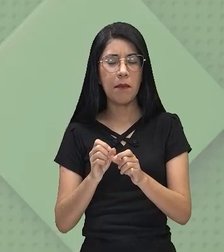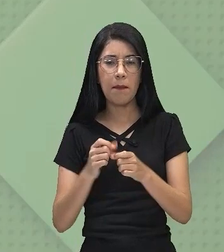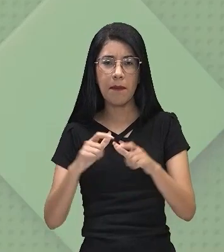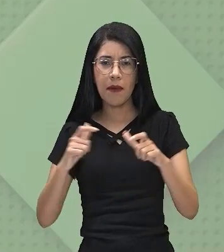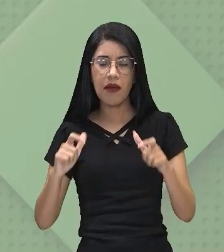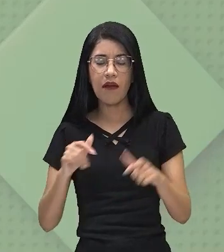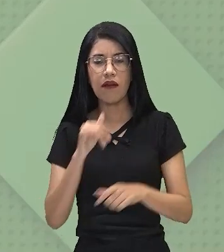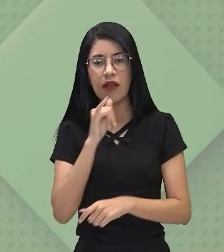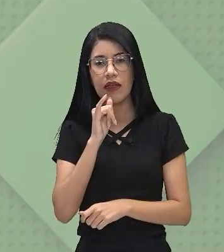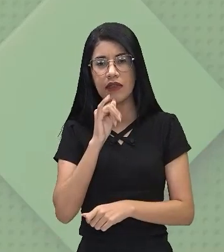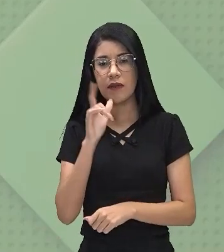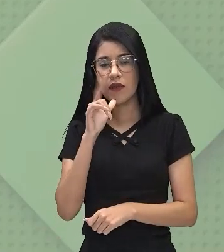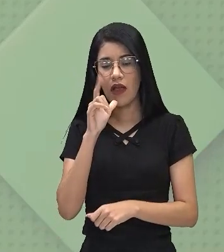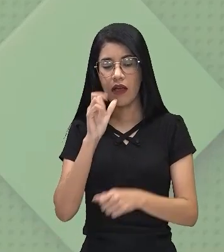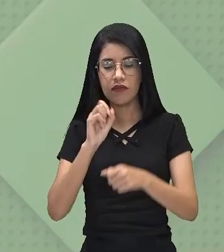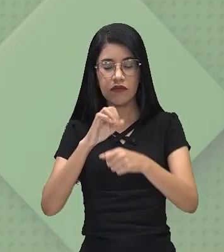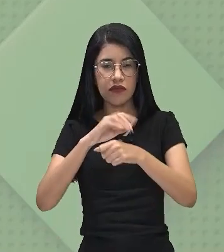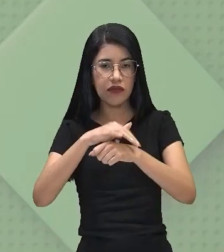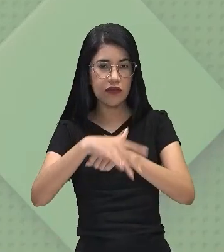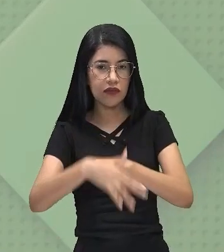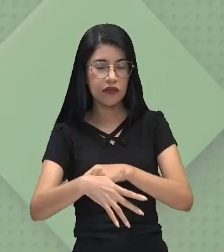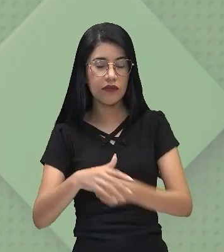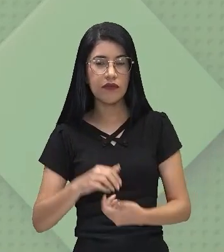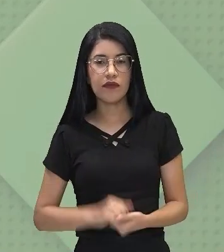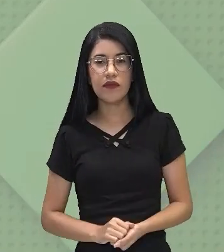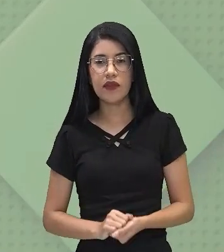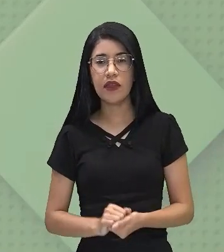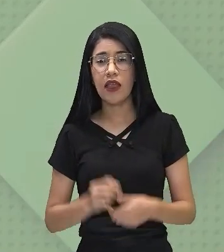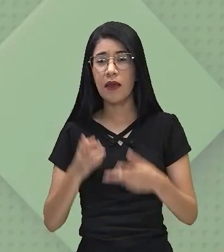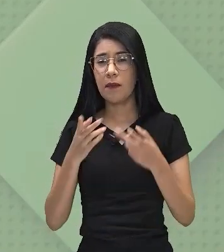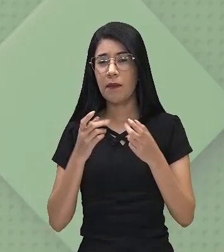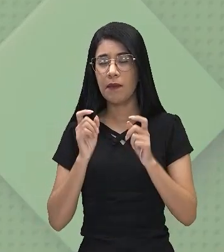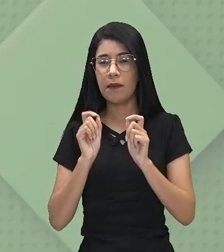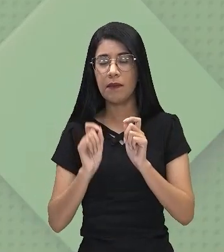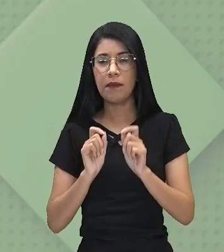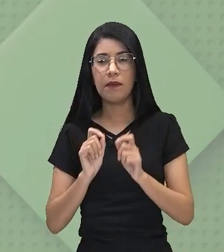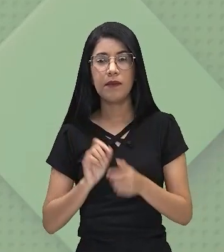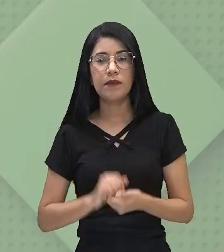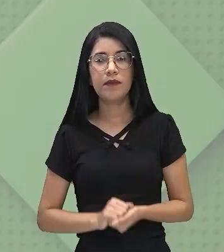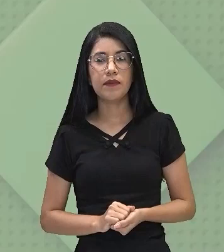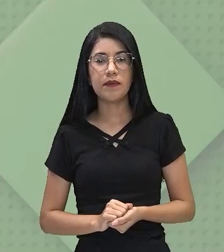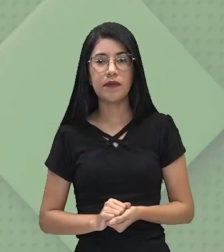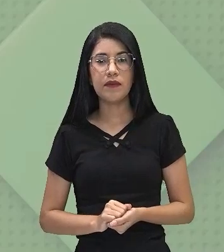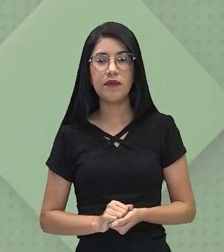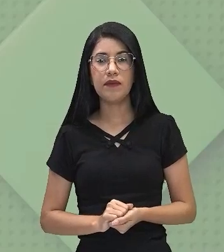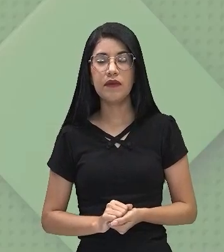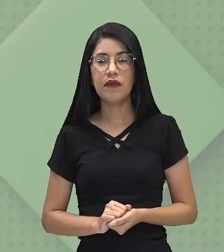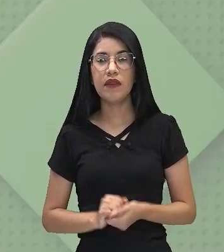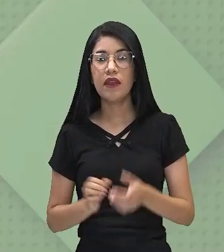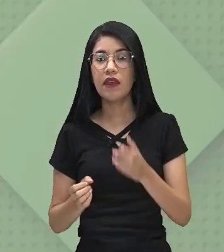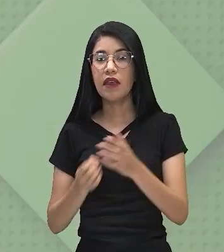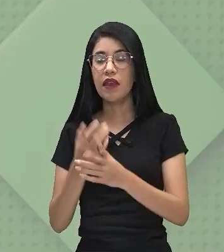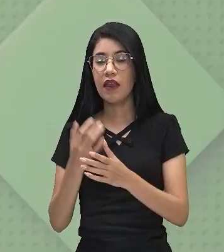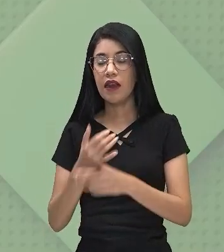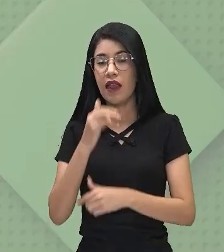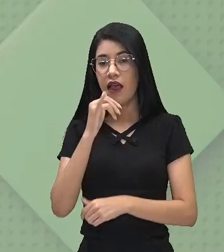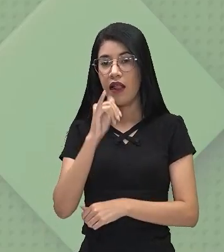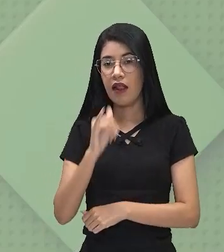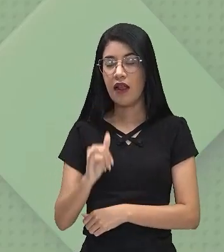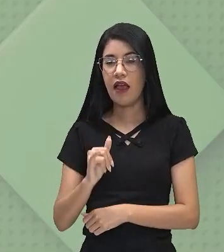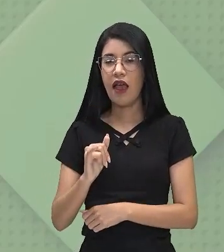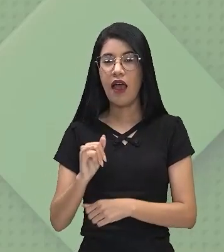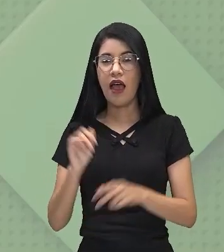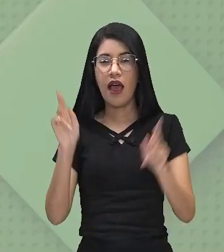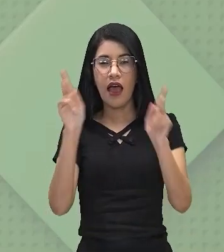caso das hidrelétricas. O impacto mais reduzido a gente consegue observar no caso das usinas de geração de energia, no caso das